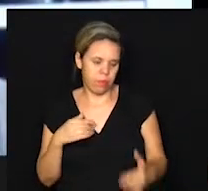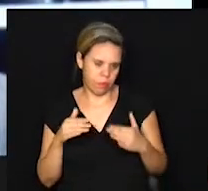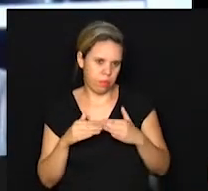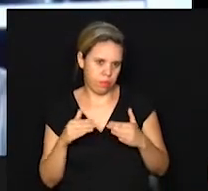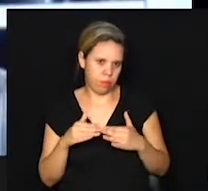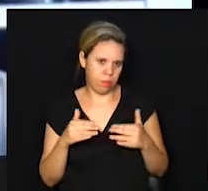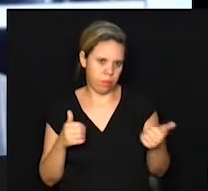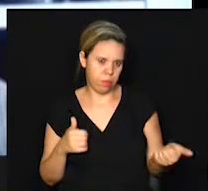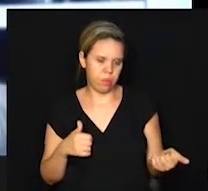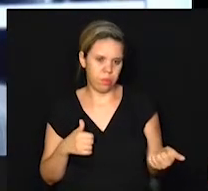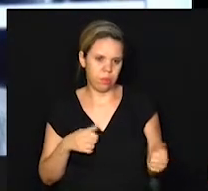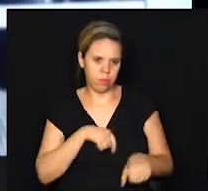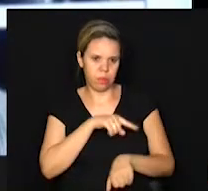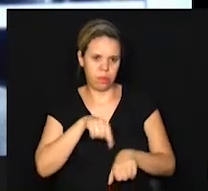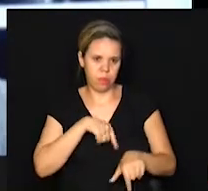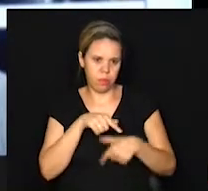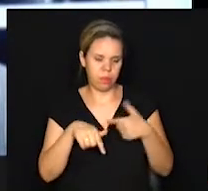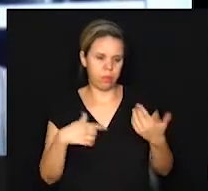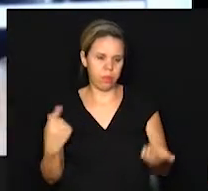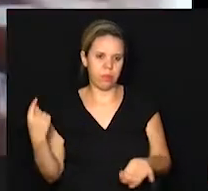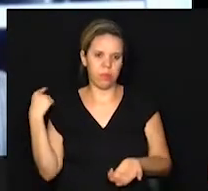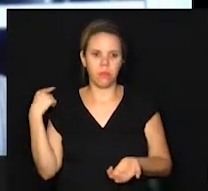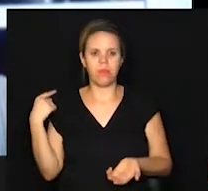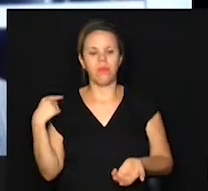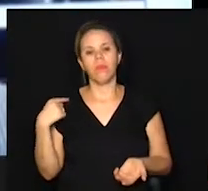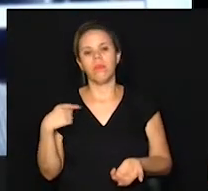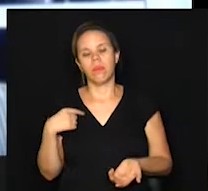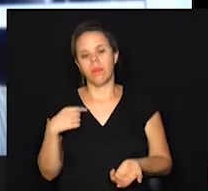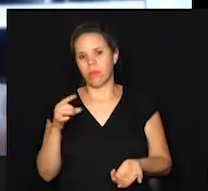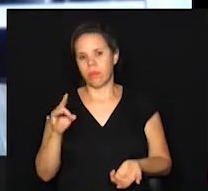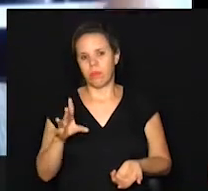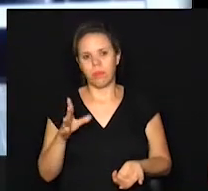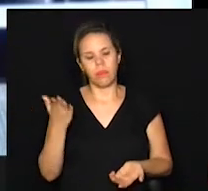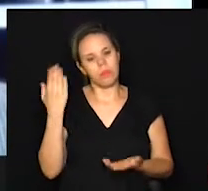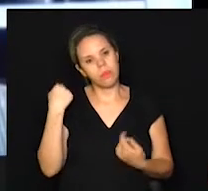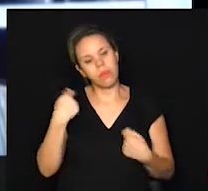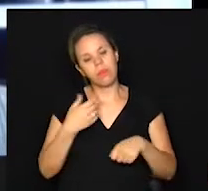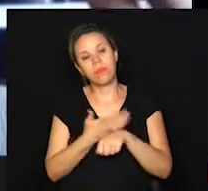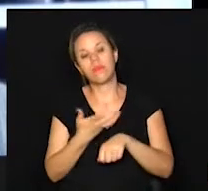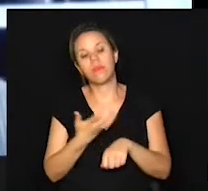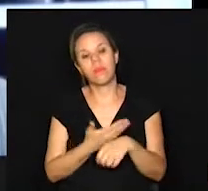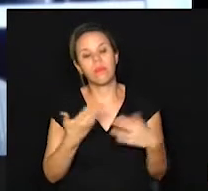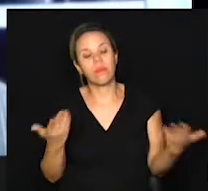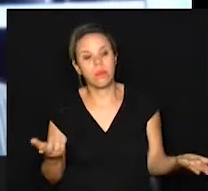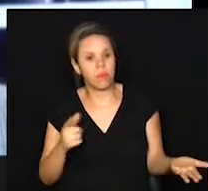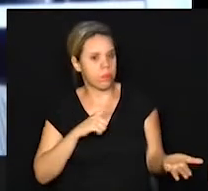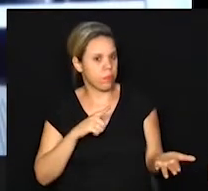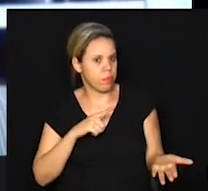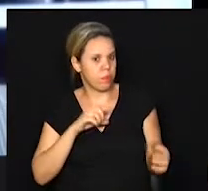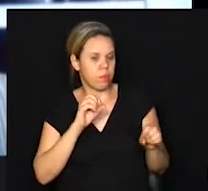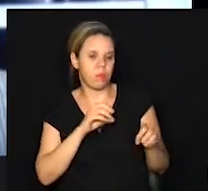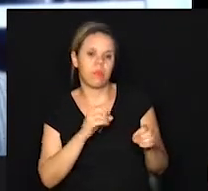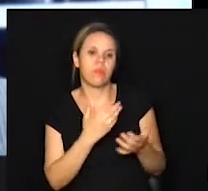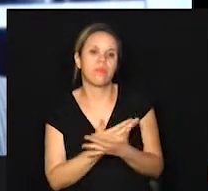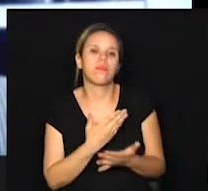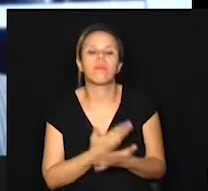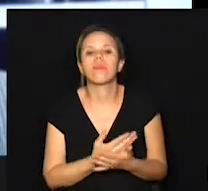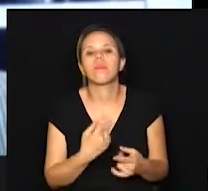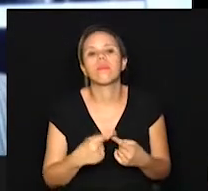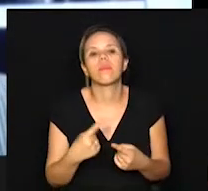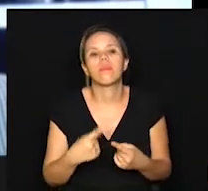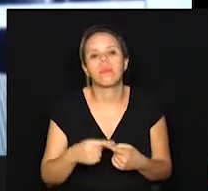acordo com a carga horária, né? Mas eu solicitava saber as disciplinas que a gente teria, né? Porque,